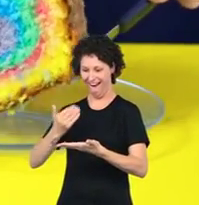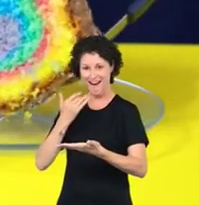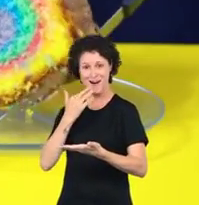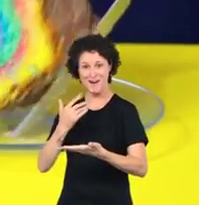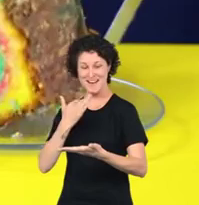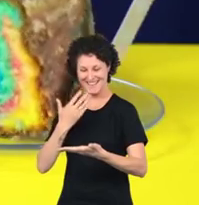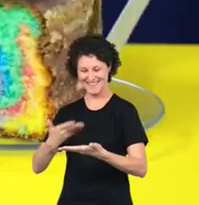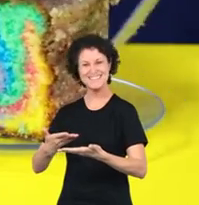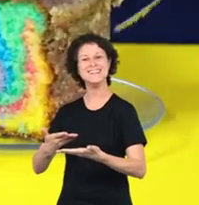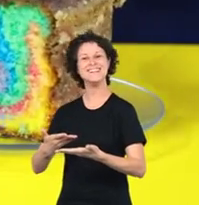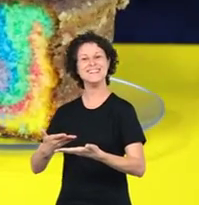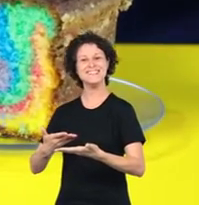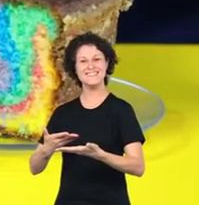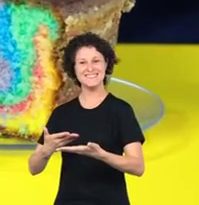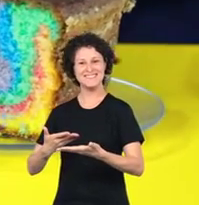Olha só.